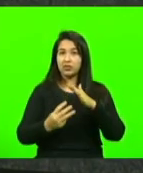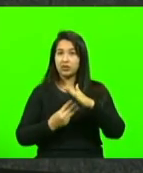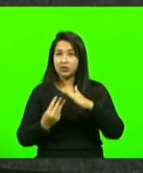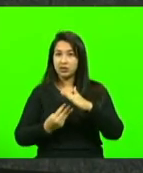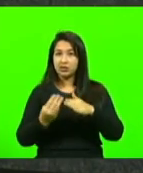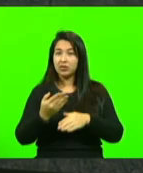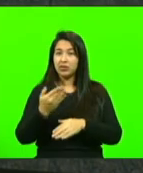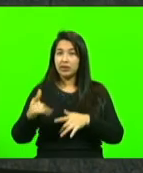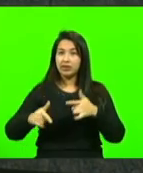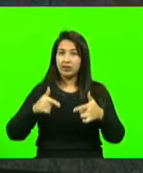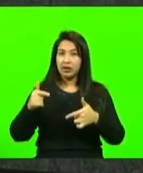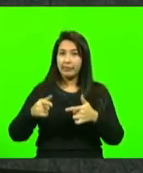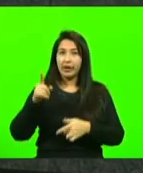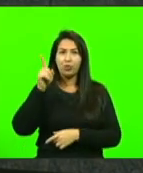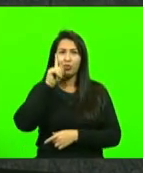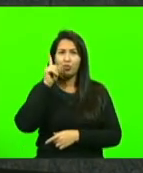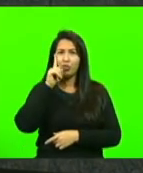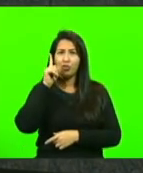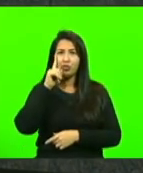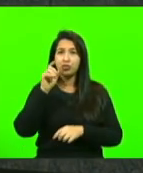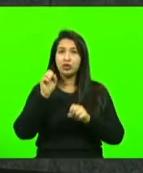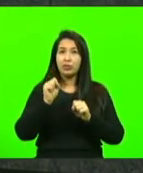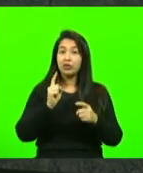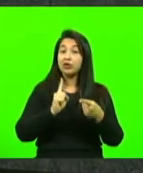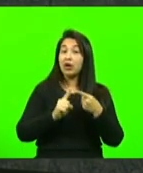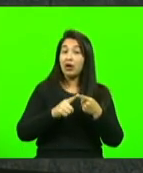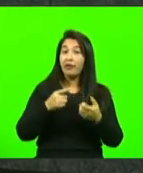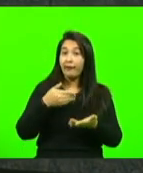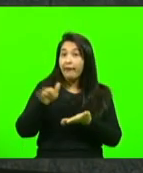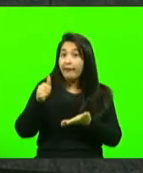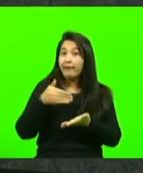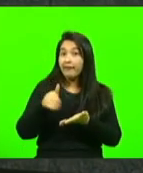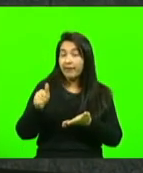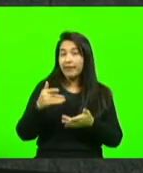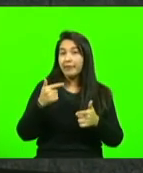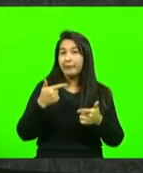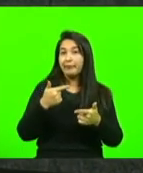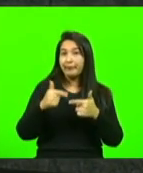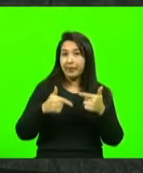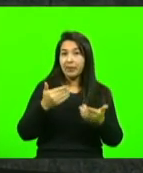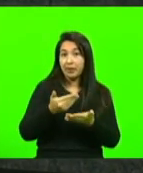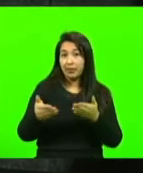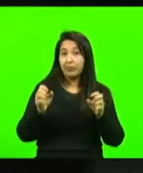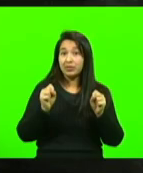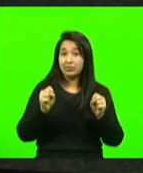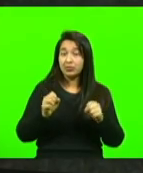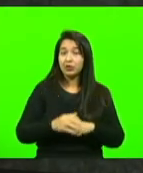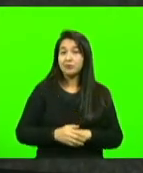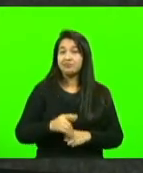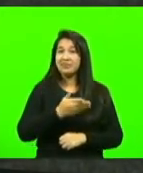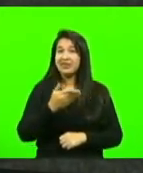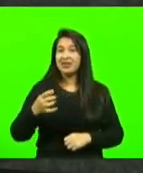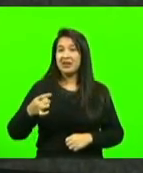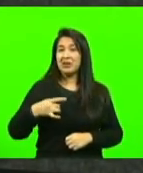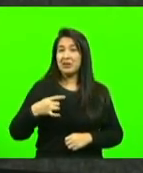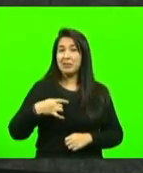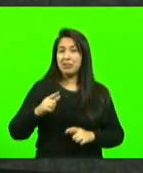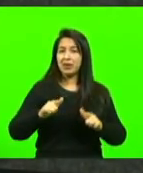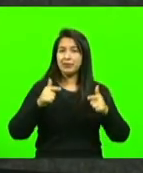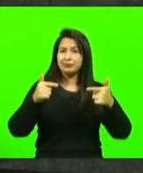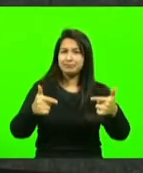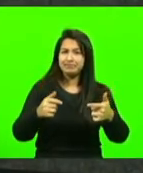e os trabalhadores são ameaçados todos os dias de demissão É e tem medo de fazer um enfrentamento